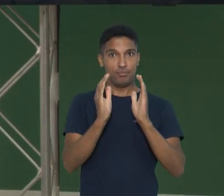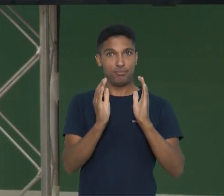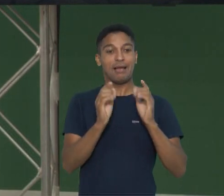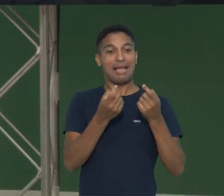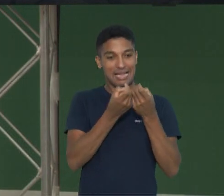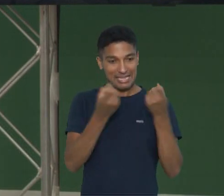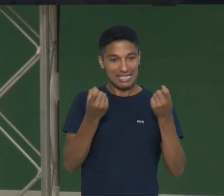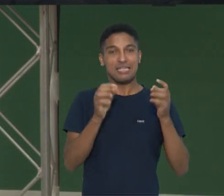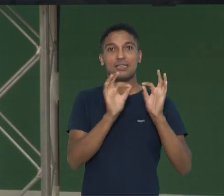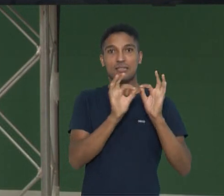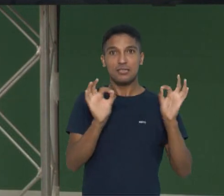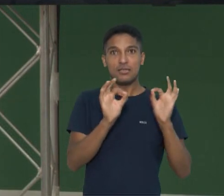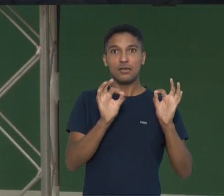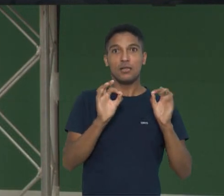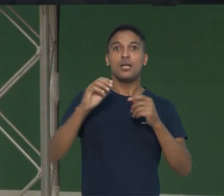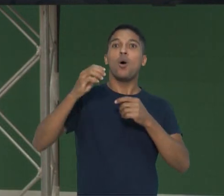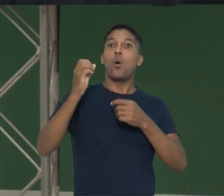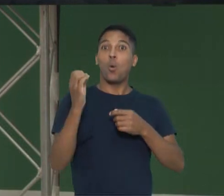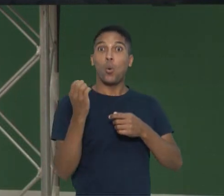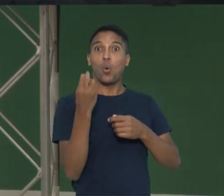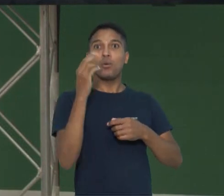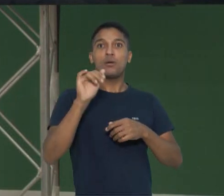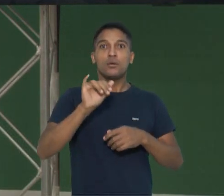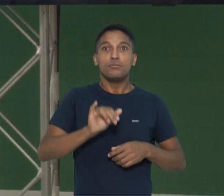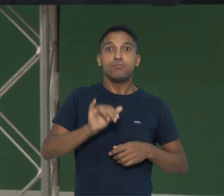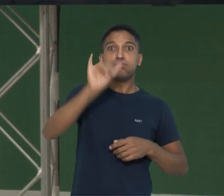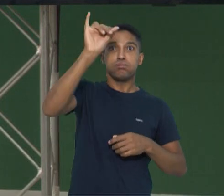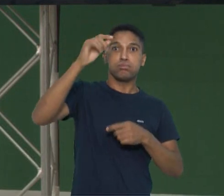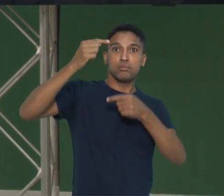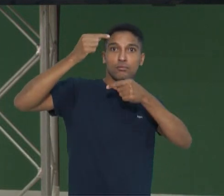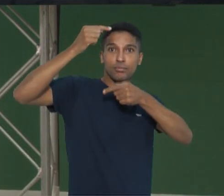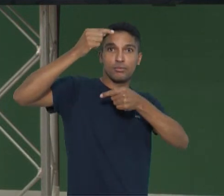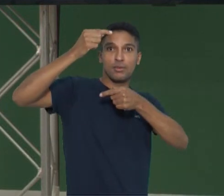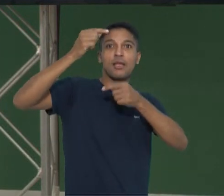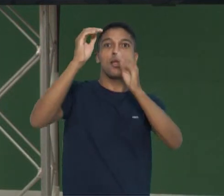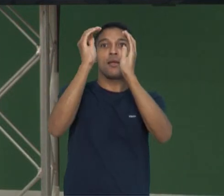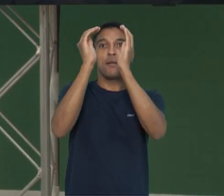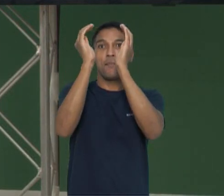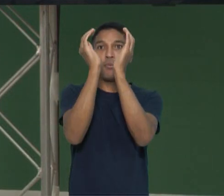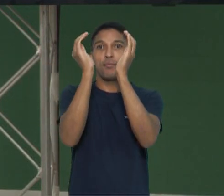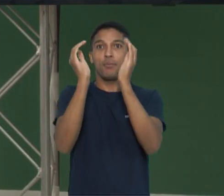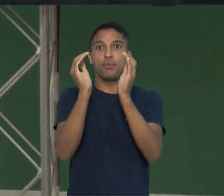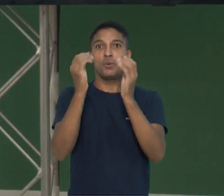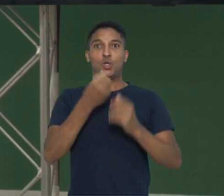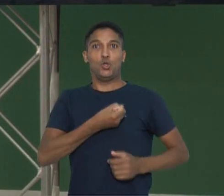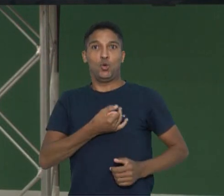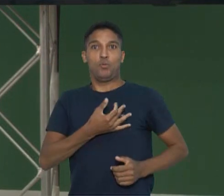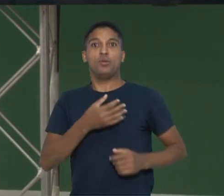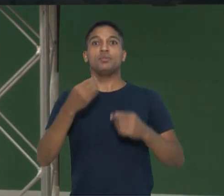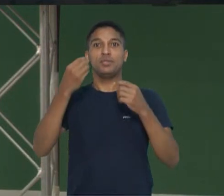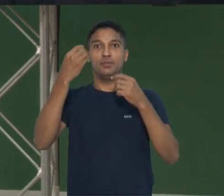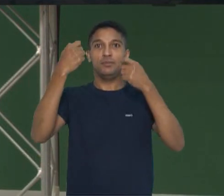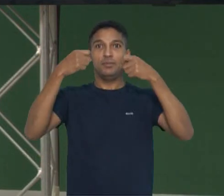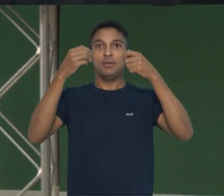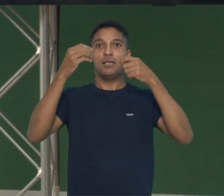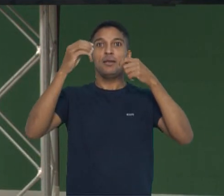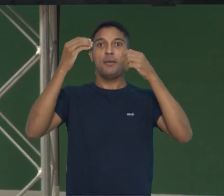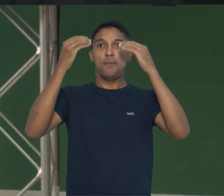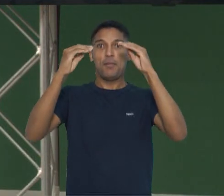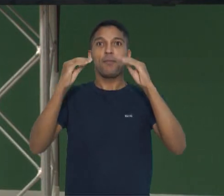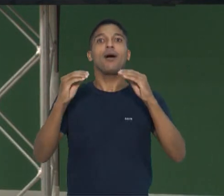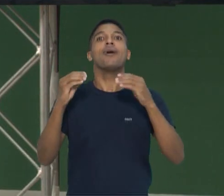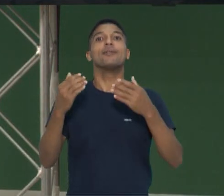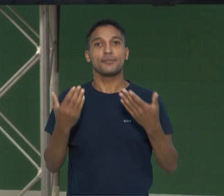na primeira do item B. Então você já descarta o item B, não precisa nem analisar o segundo par de focos com a segunda